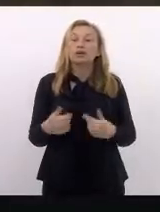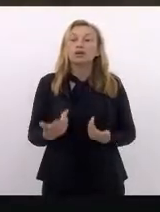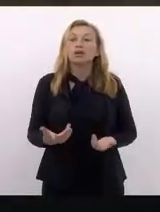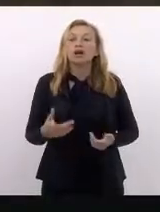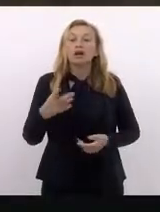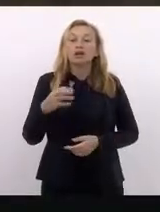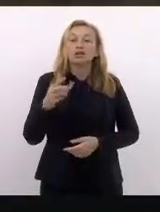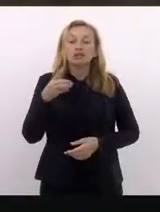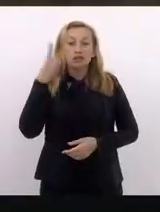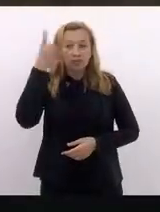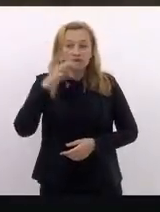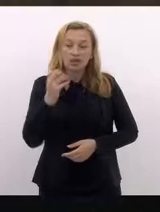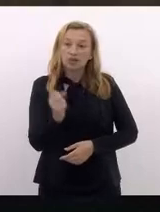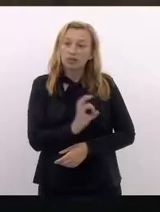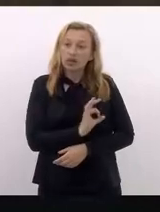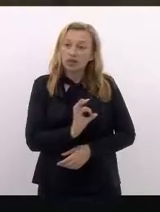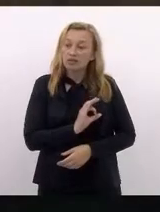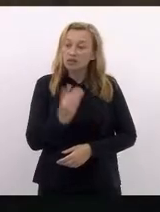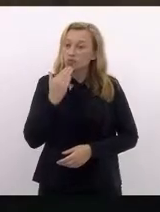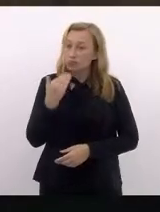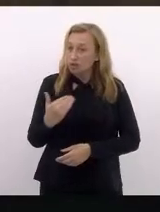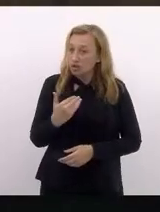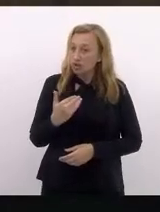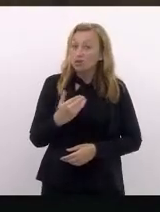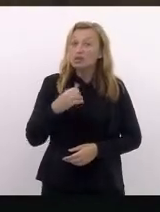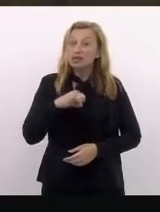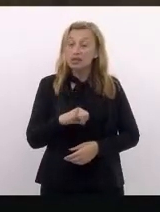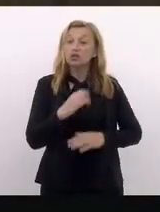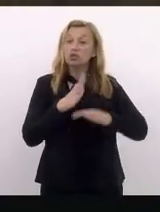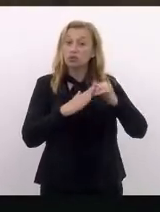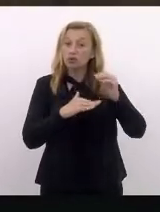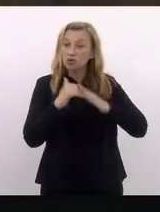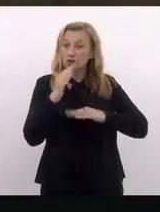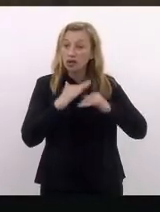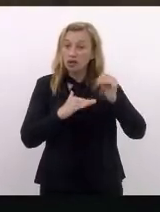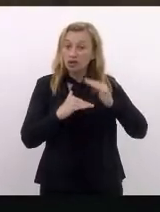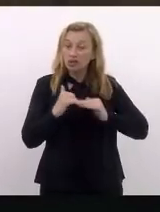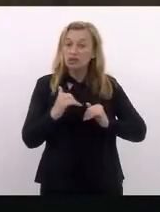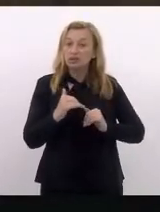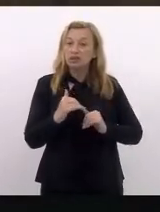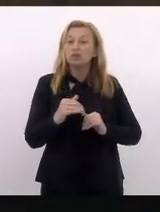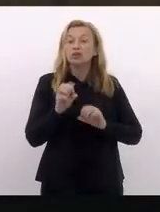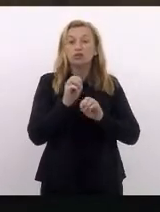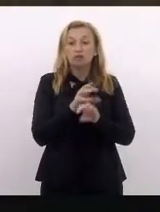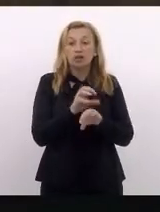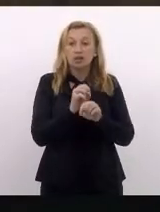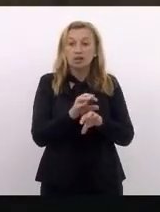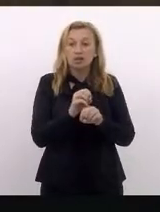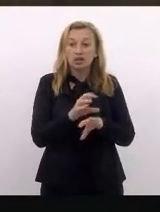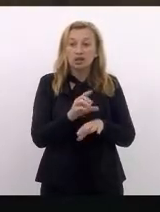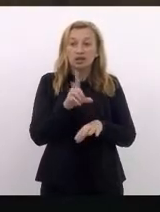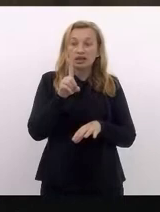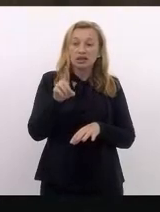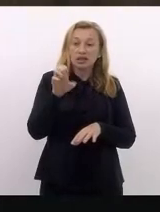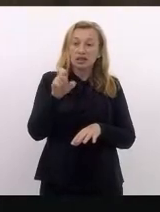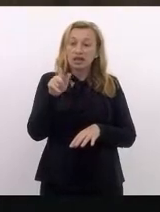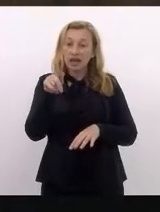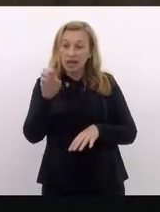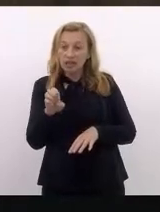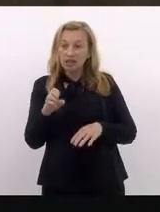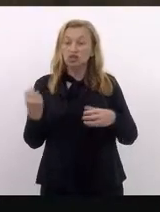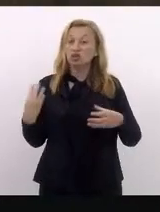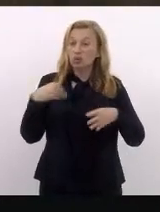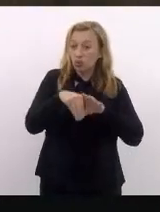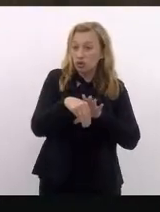disso deputada Martha Rocha me fez aqui um questionamento se os profissionais de Educação do de gás estão